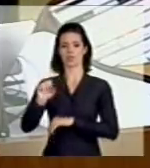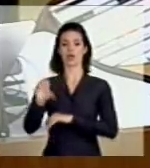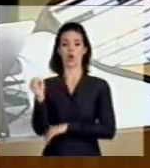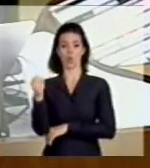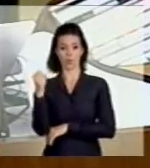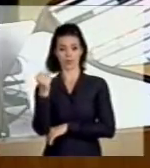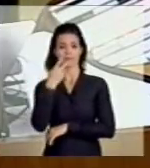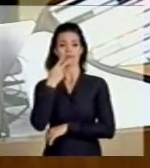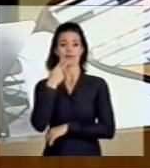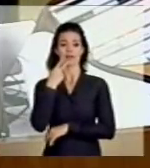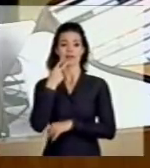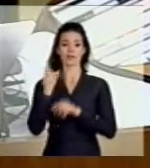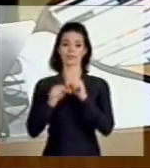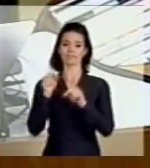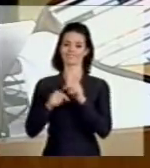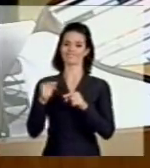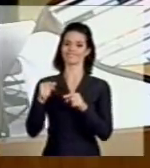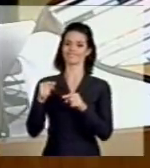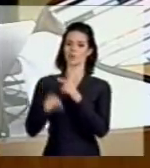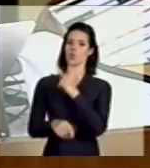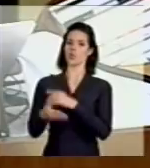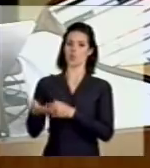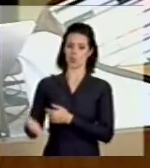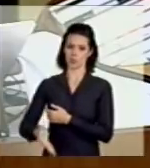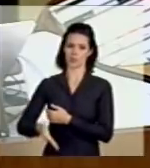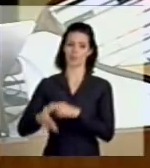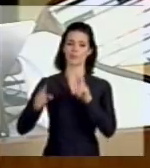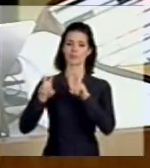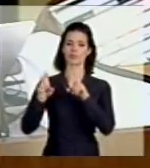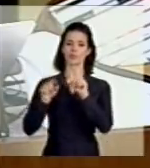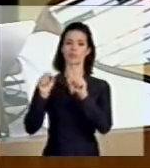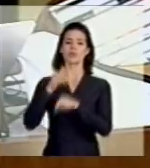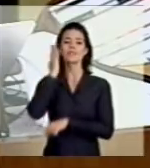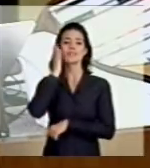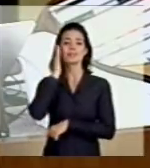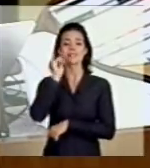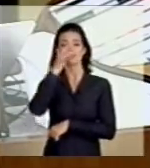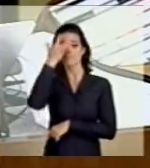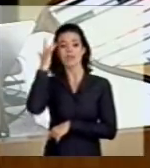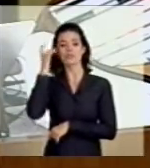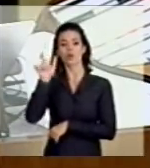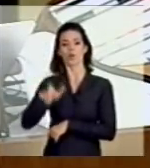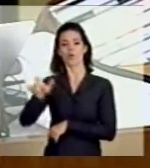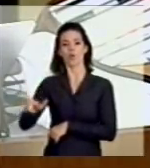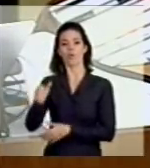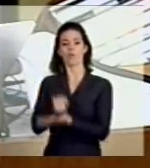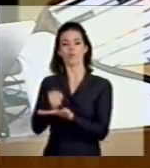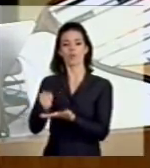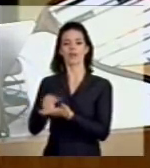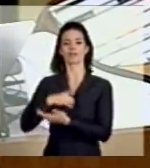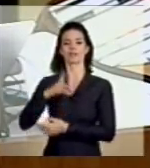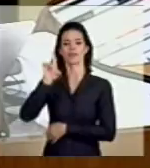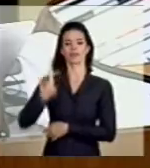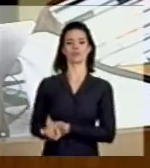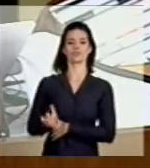que trata Dinamarca do item C, supracitado, entre aspas, saber se os contratantes são titulares do direito do